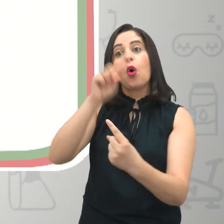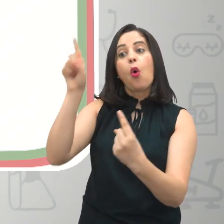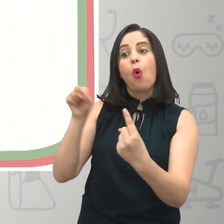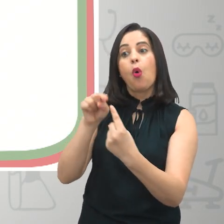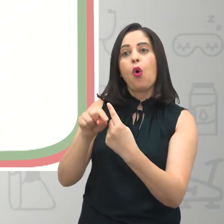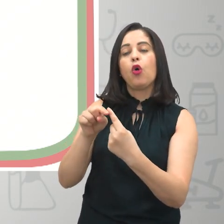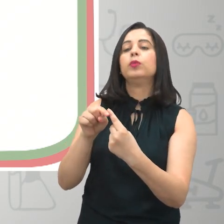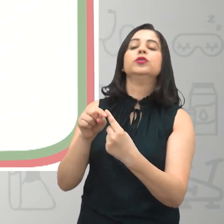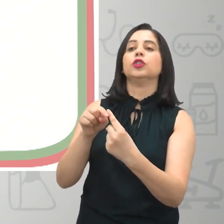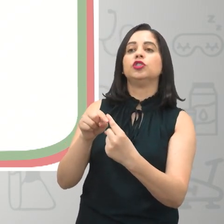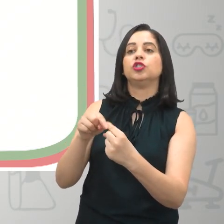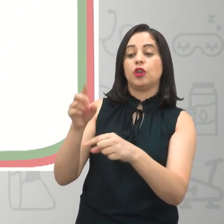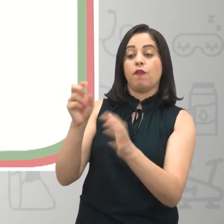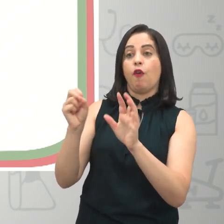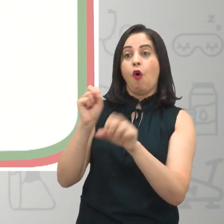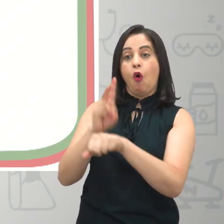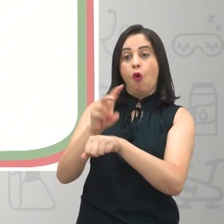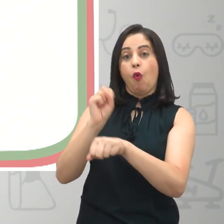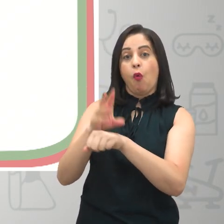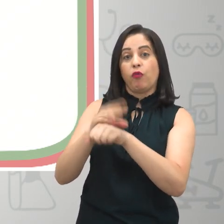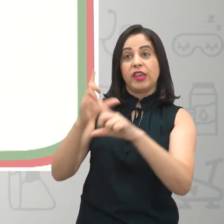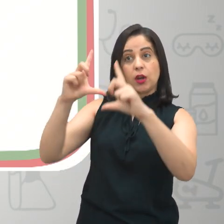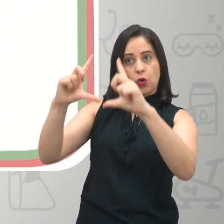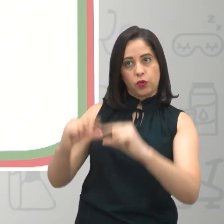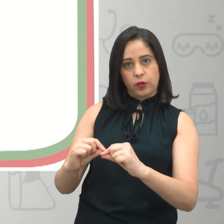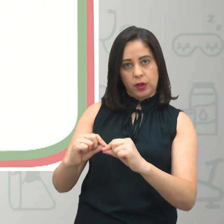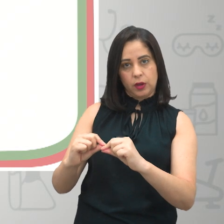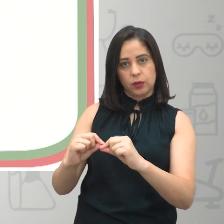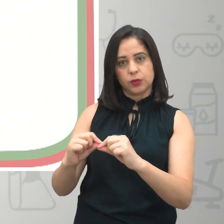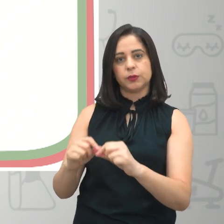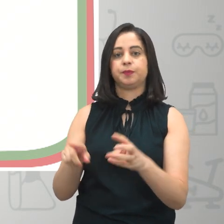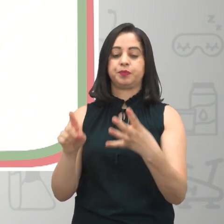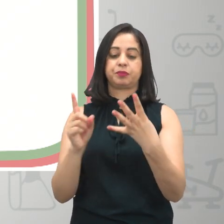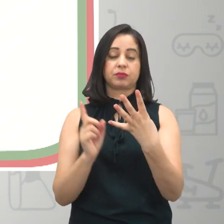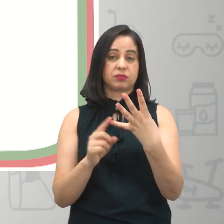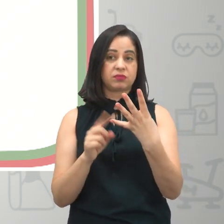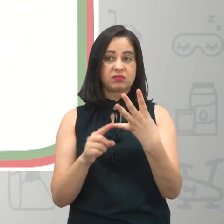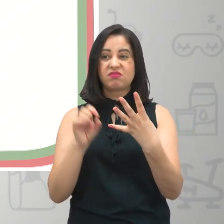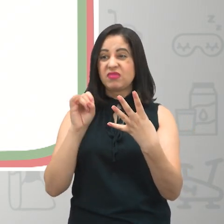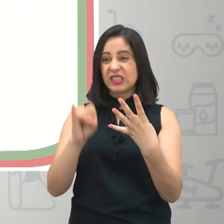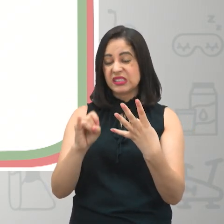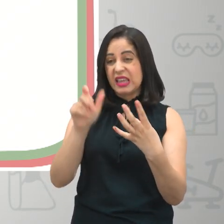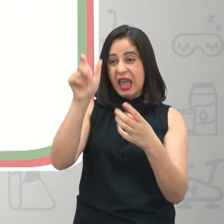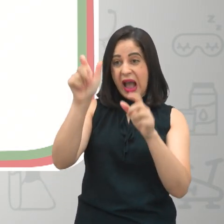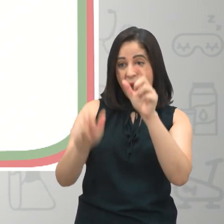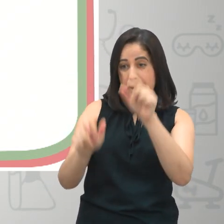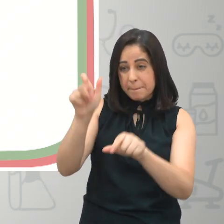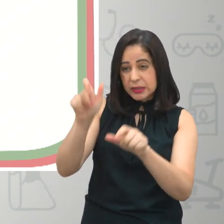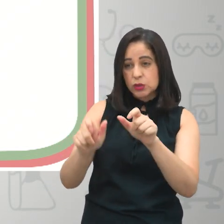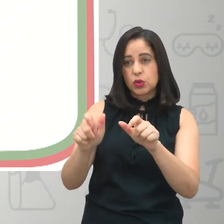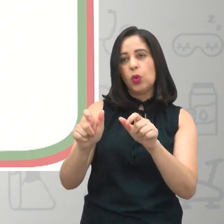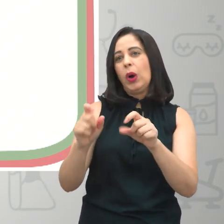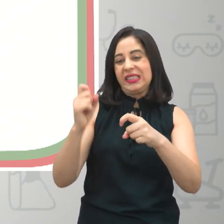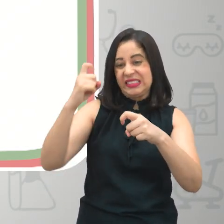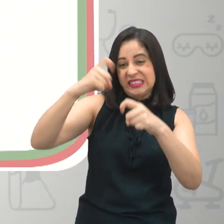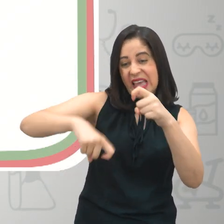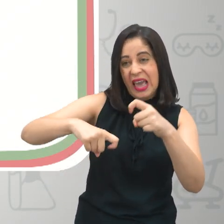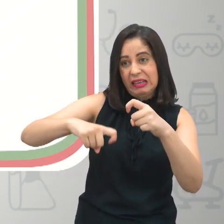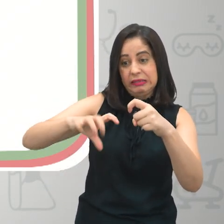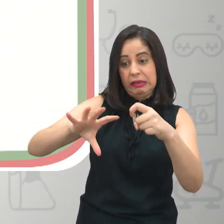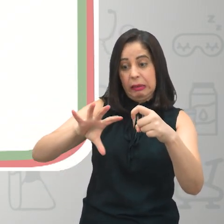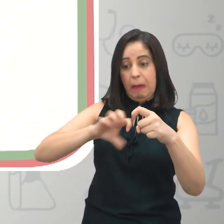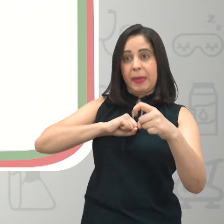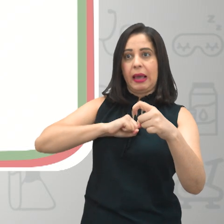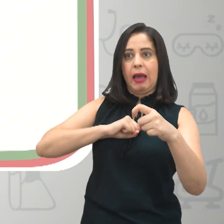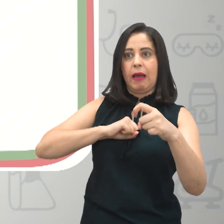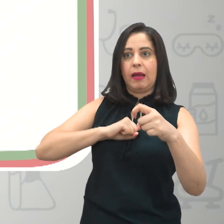ter um diagnóstico, fazer a profilaxia pós-exposição, se o paciente tiver tido contato, tomar os medicamentos para